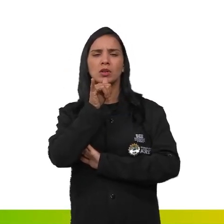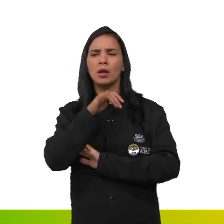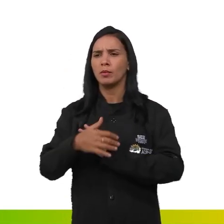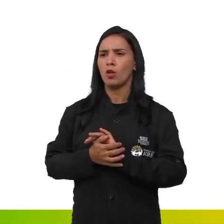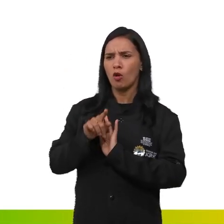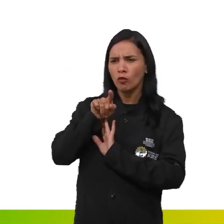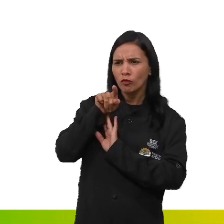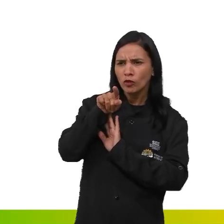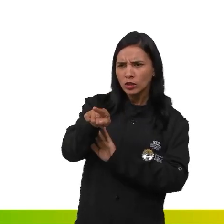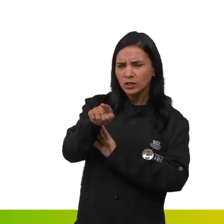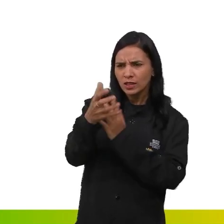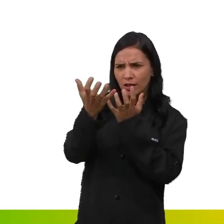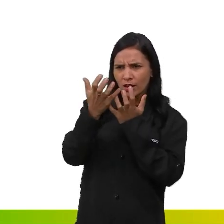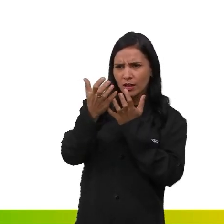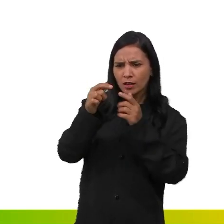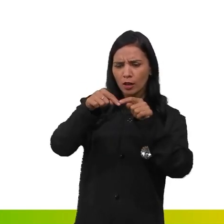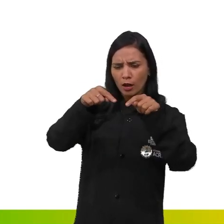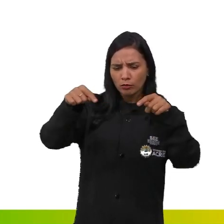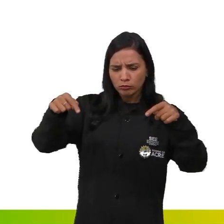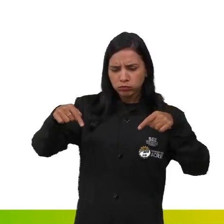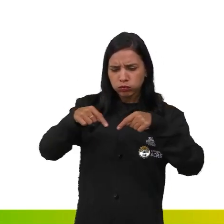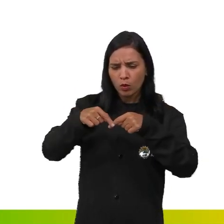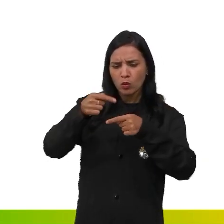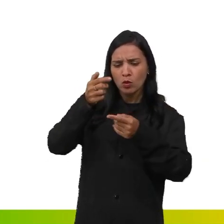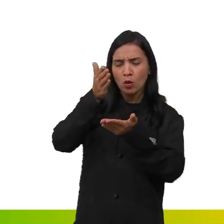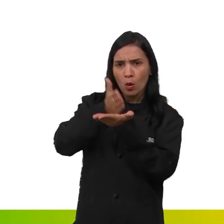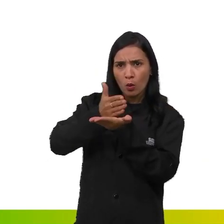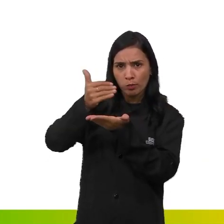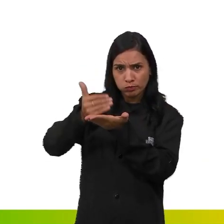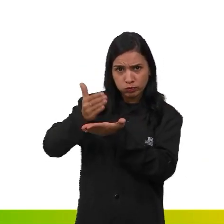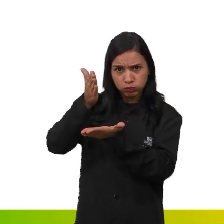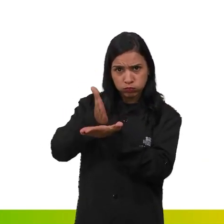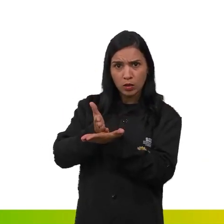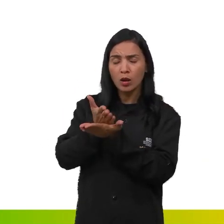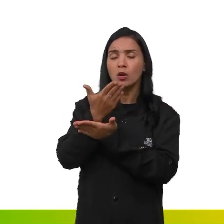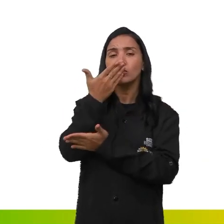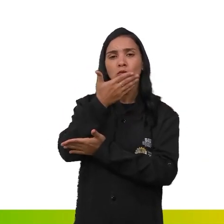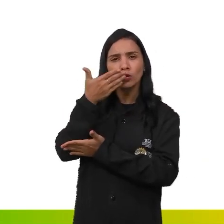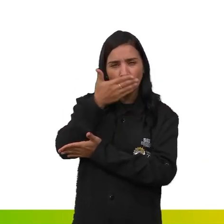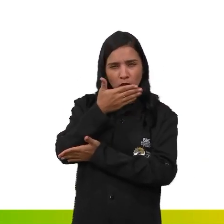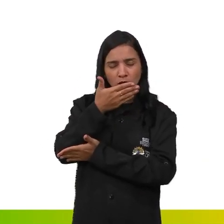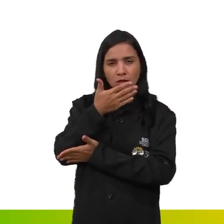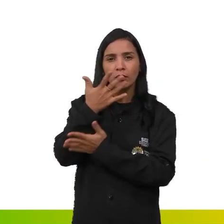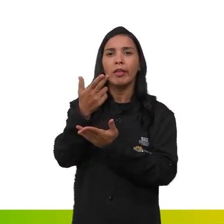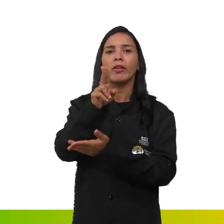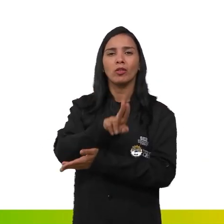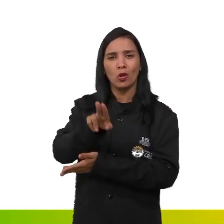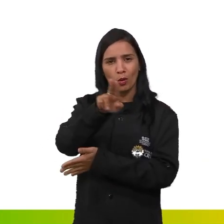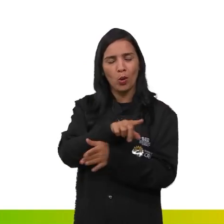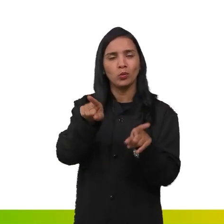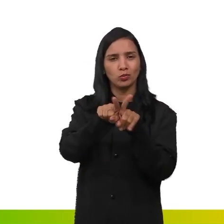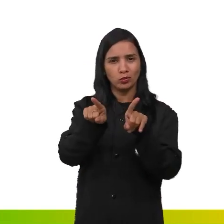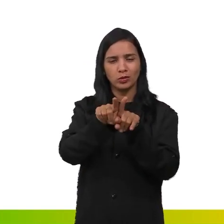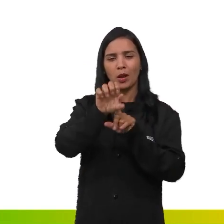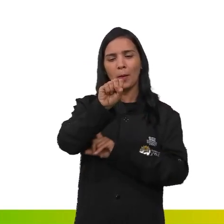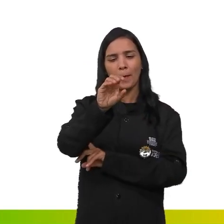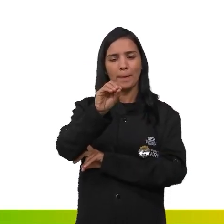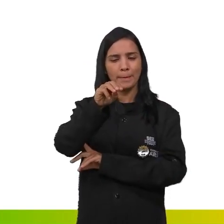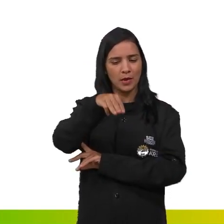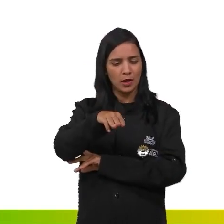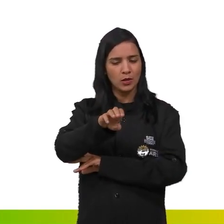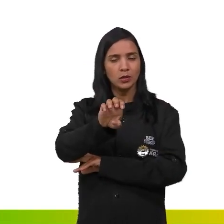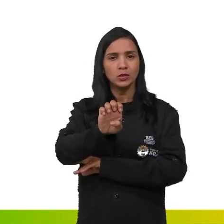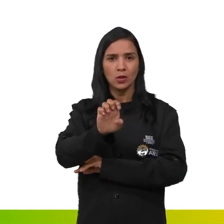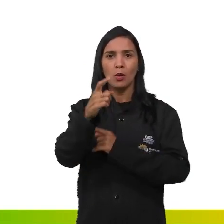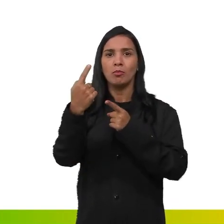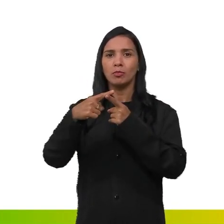pedaço de bolo? Nesse caso, eu também vou poder utilizar o some para fazer uma pergunta. Nesse caso aqui, a tradução ficaria